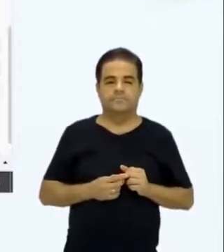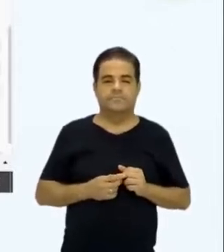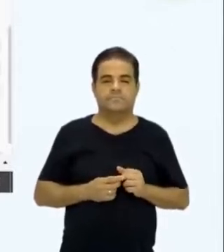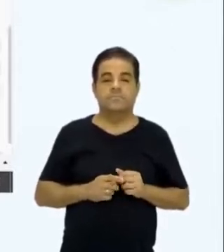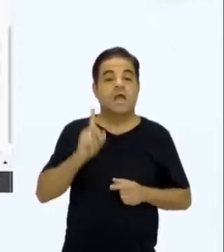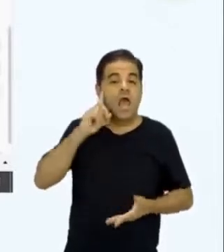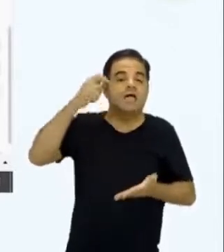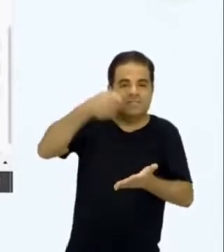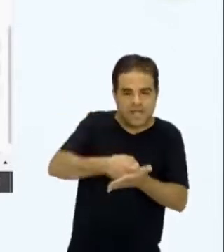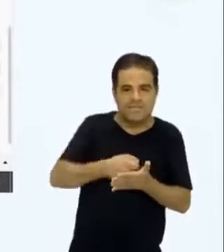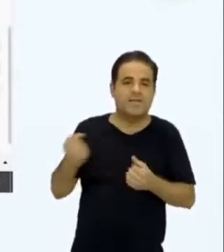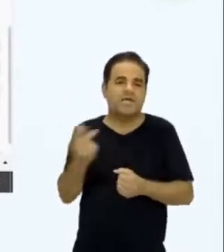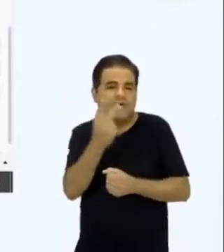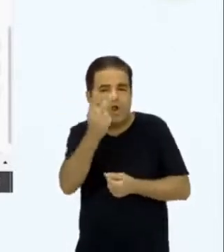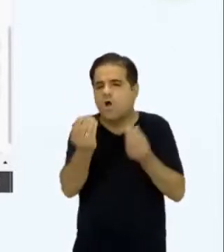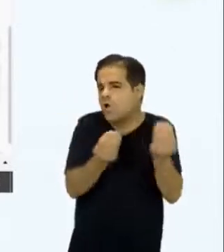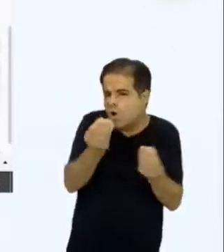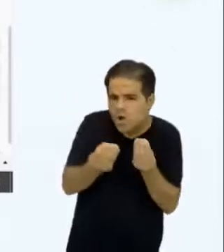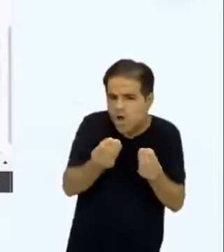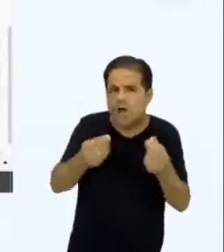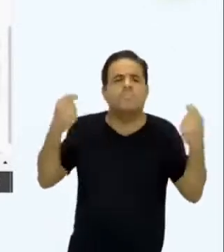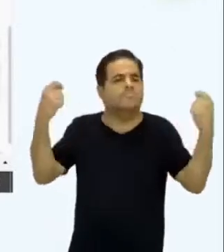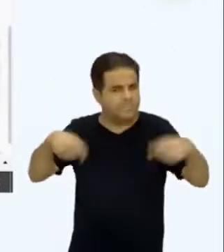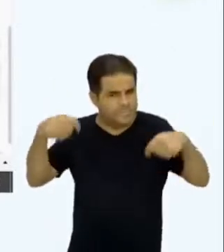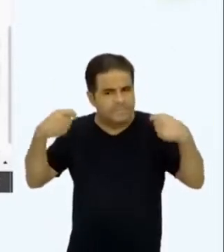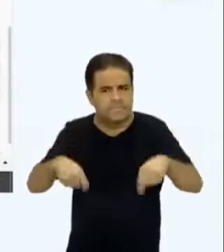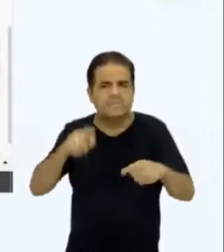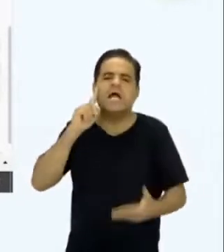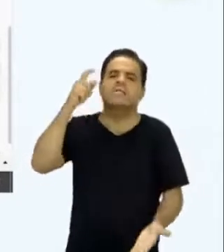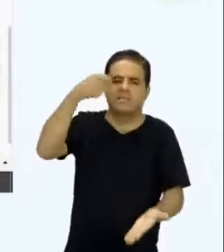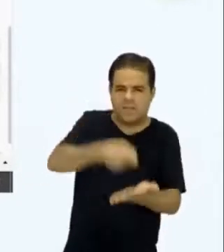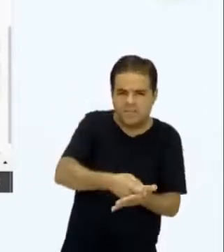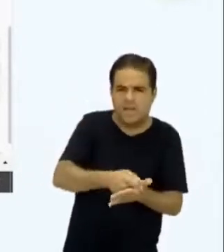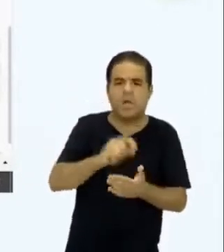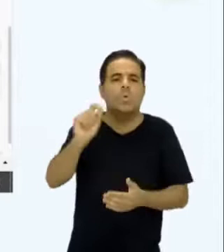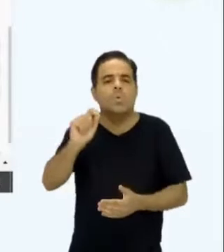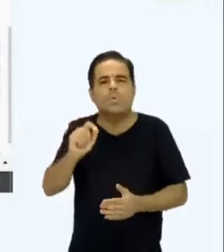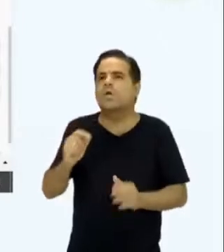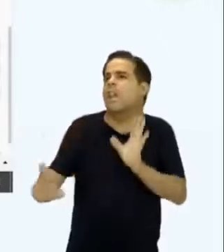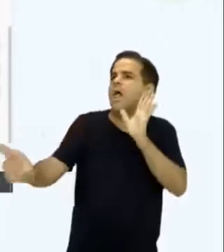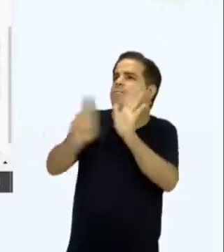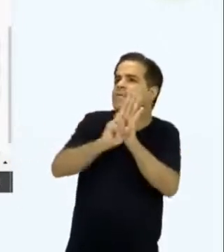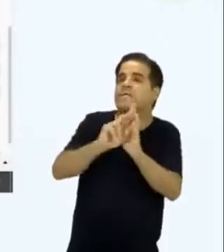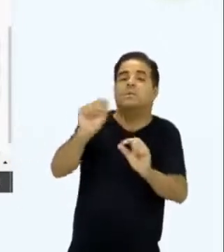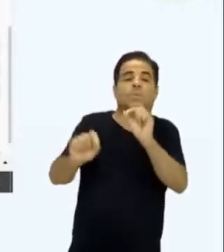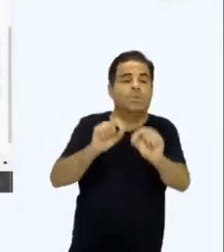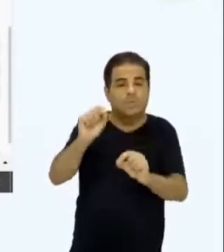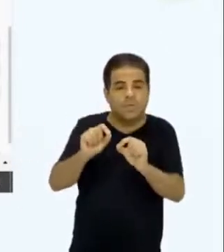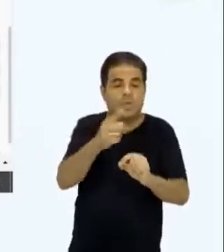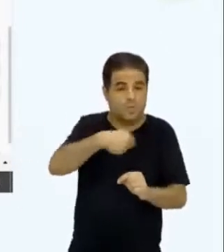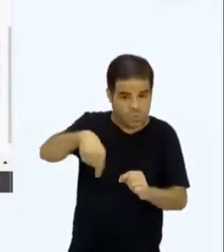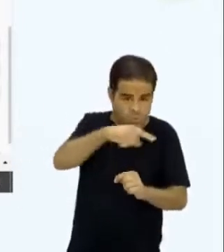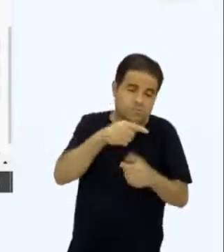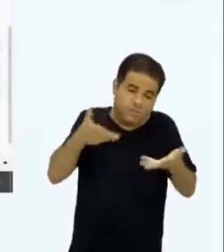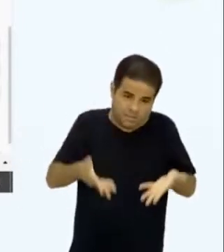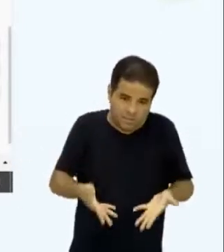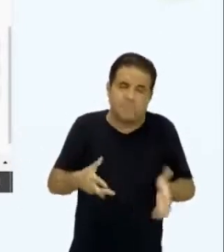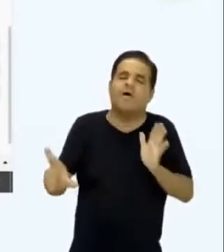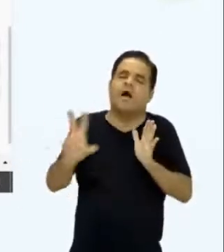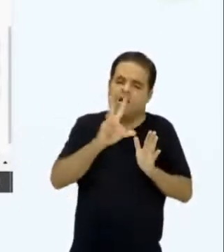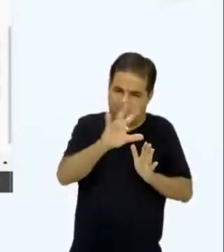Esse definir valor como, nós precisamos determinar o que ela vai representar. Então, no nosso caso, ela